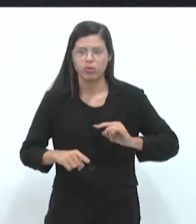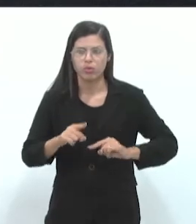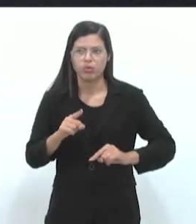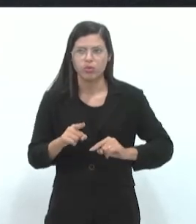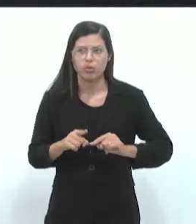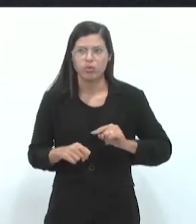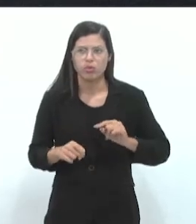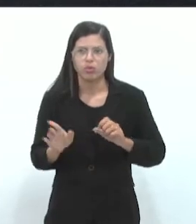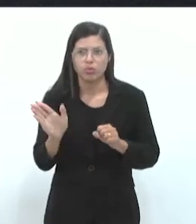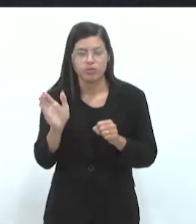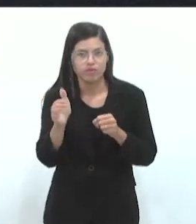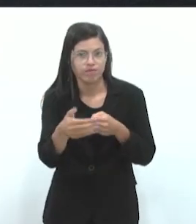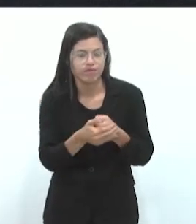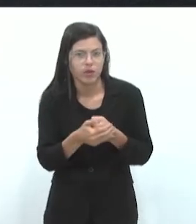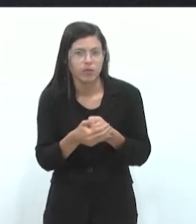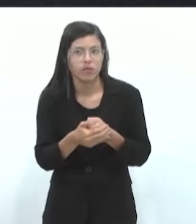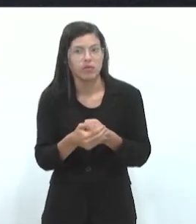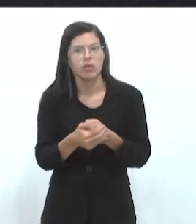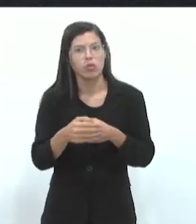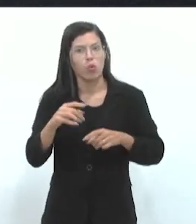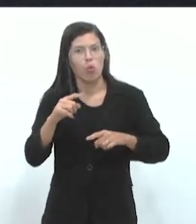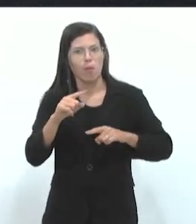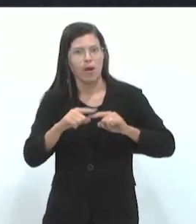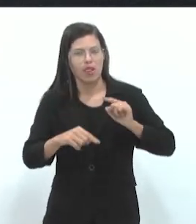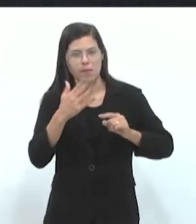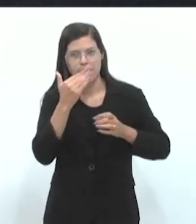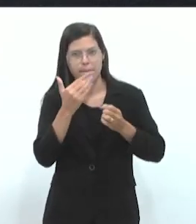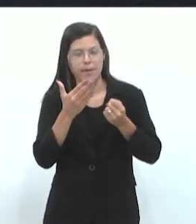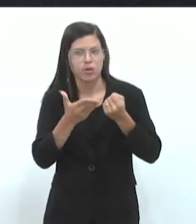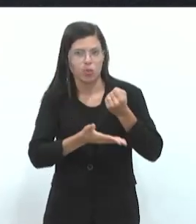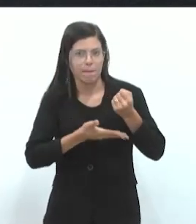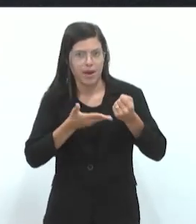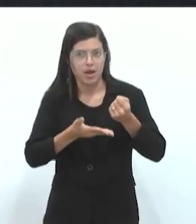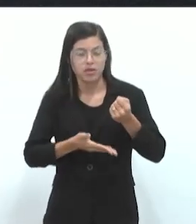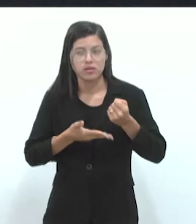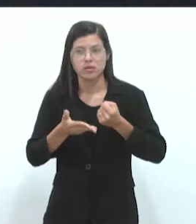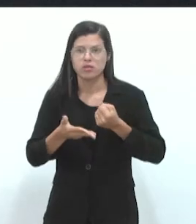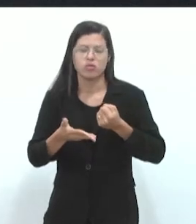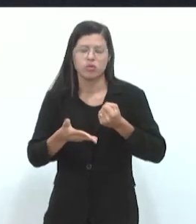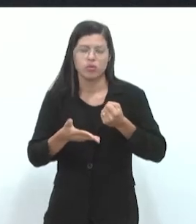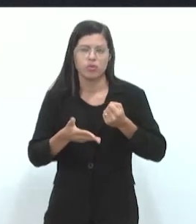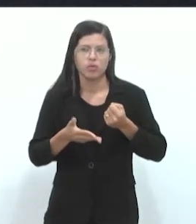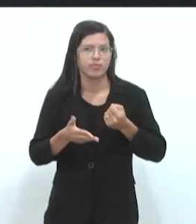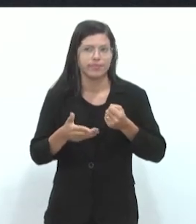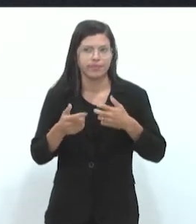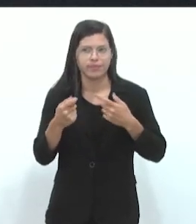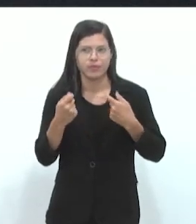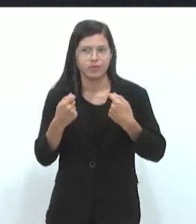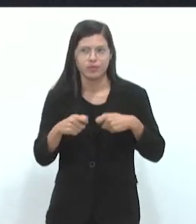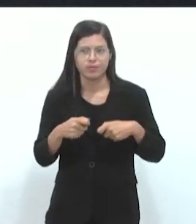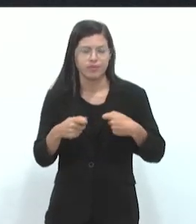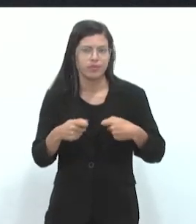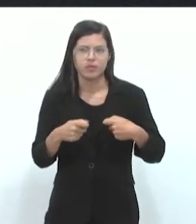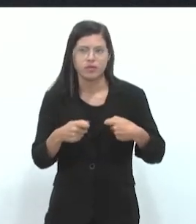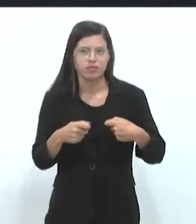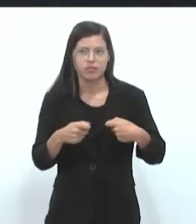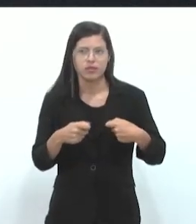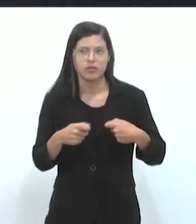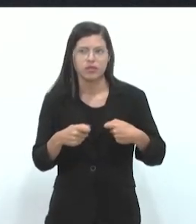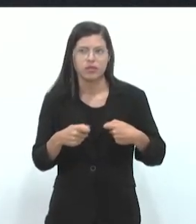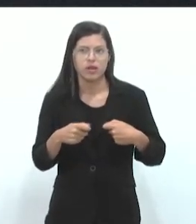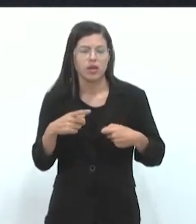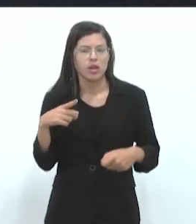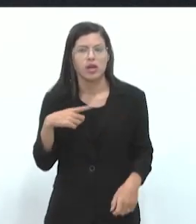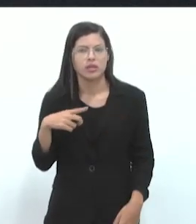camuflados como itens de cesta básica e que não deveriam serem sujeitos a uma alíquota